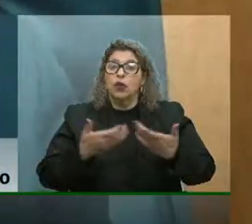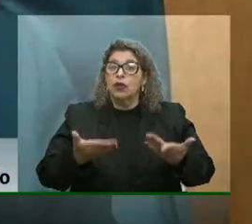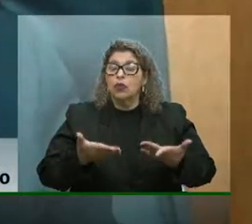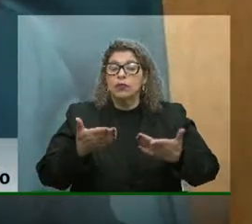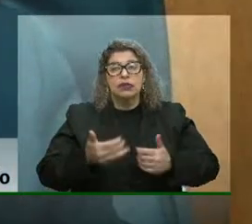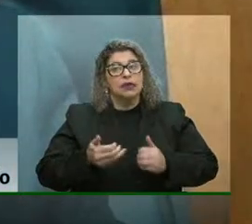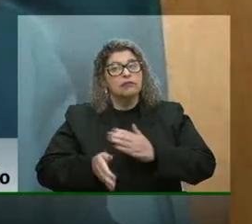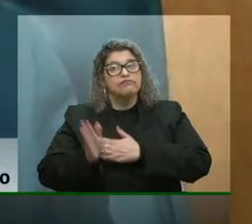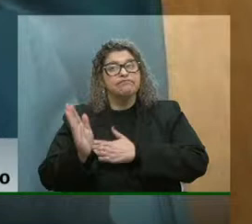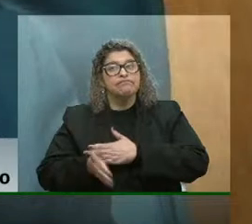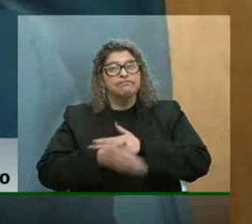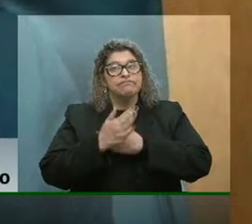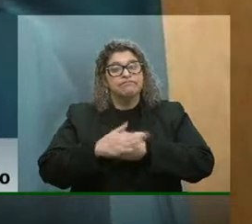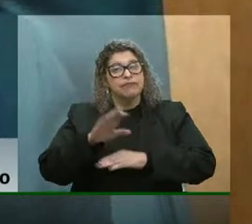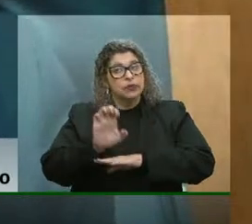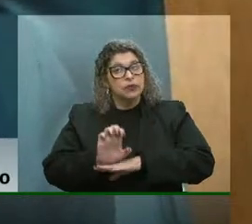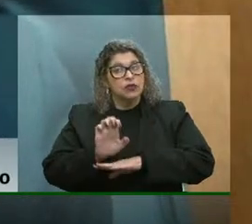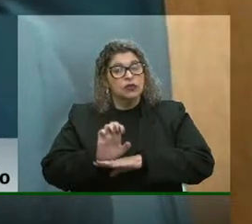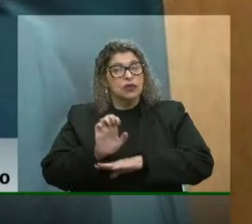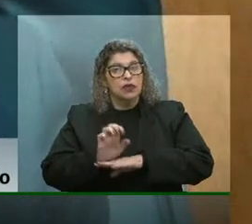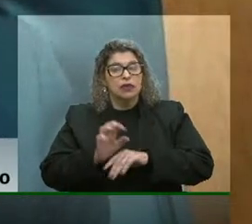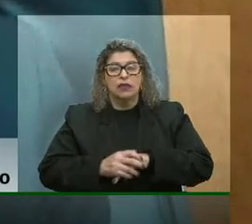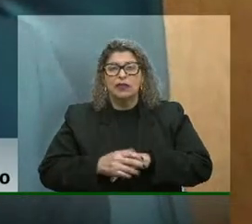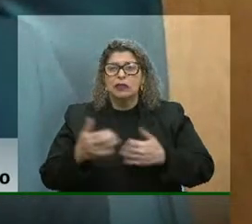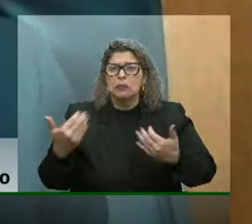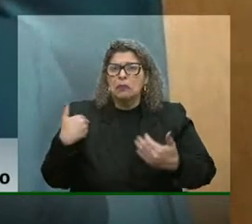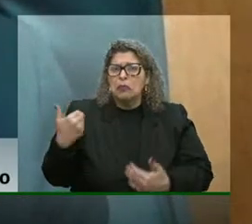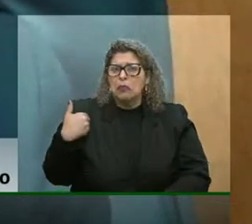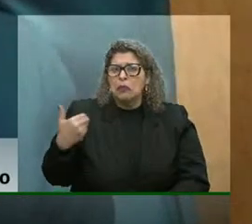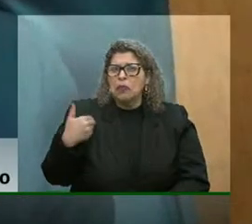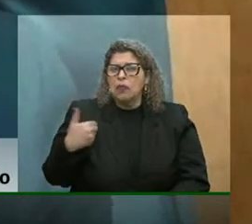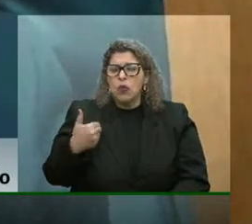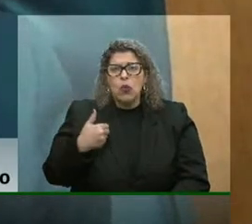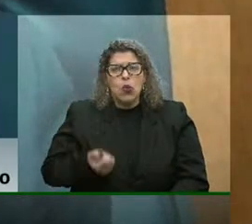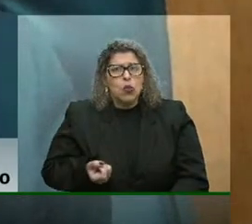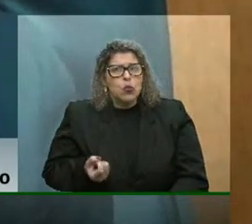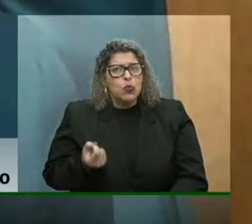e tenho recebido coisas estarrecedoras.